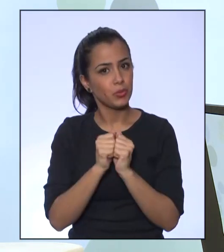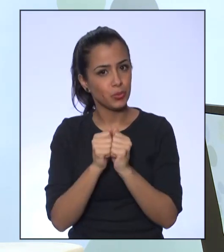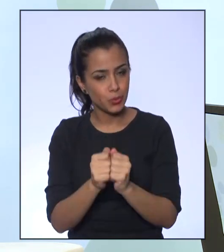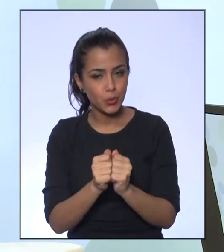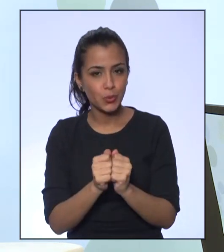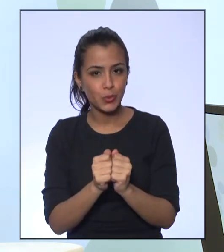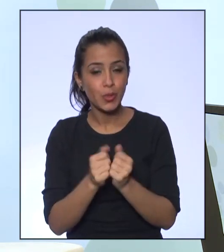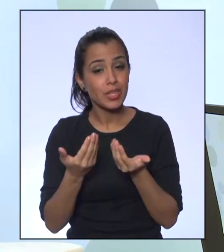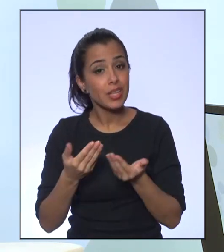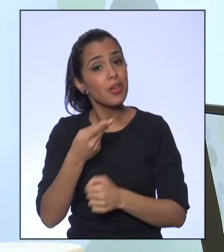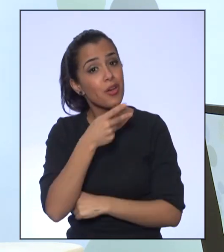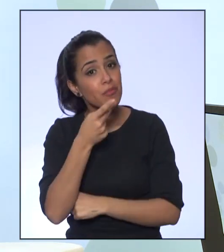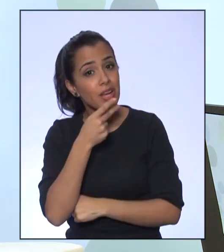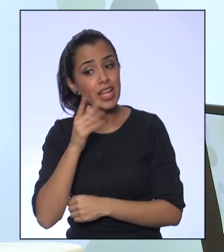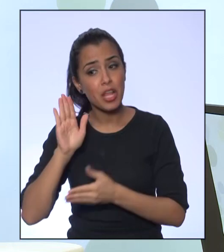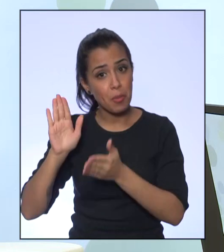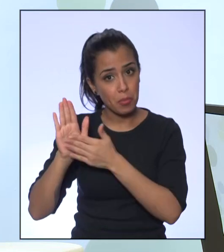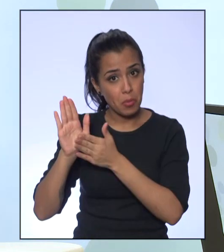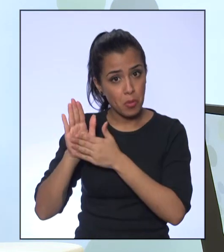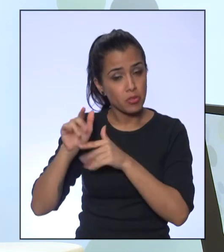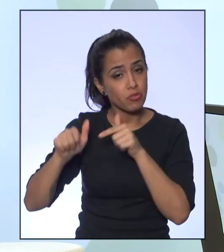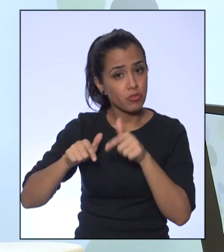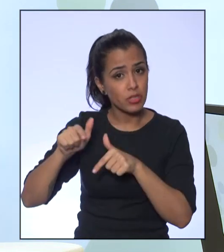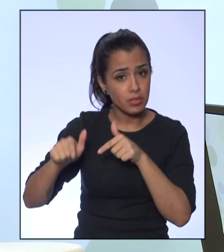vocês, é uma proposta de trabalho, né?